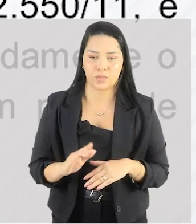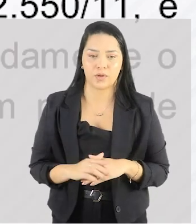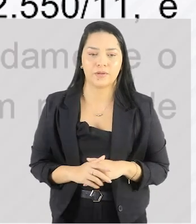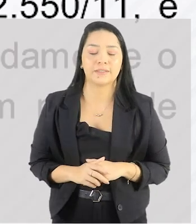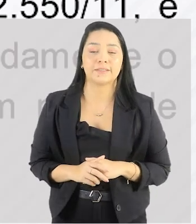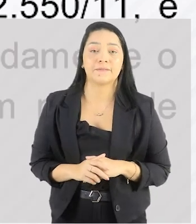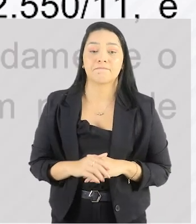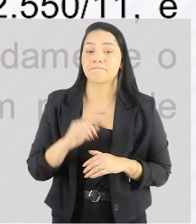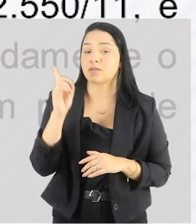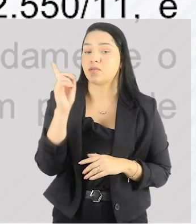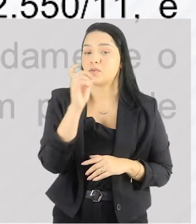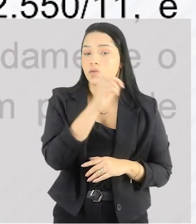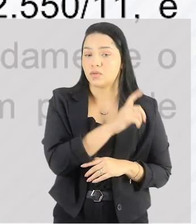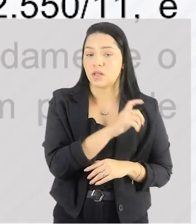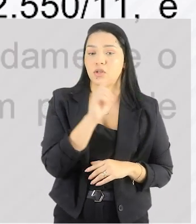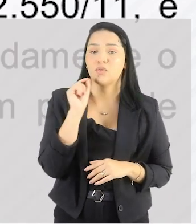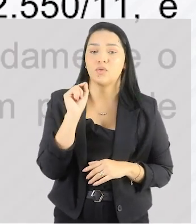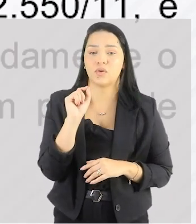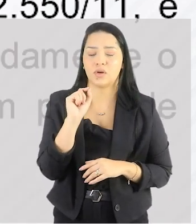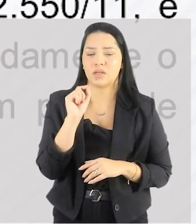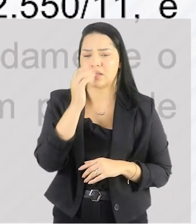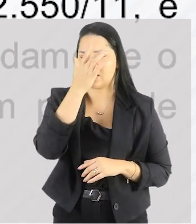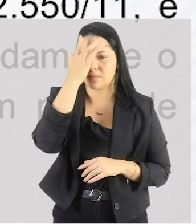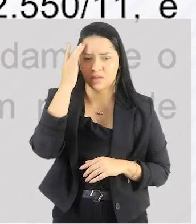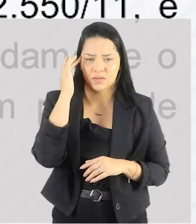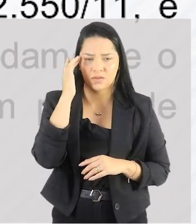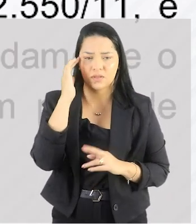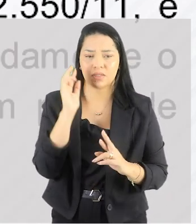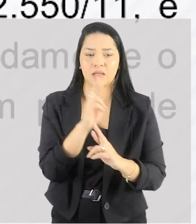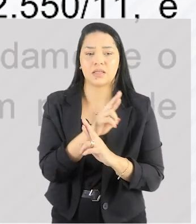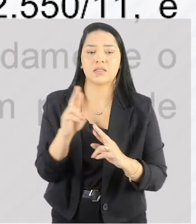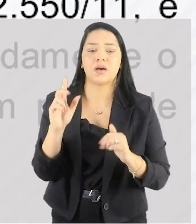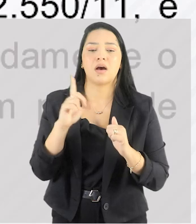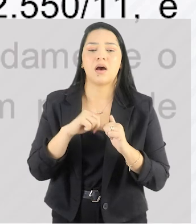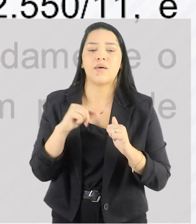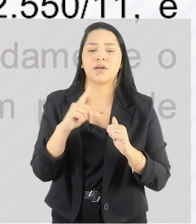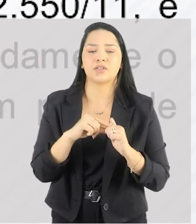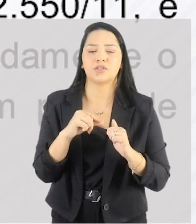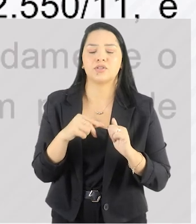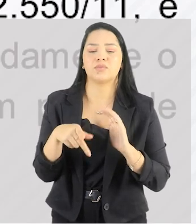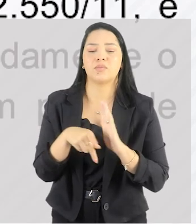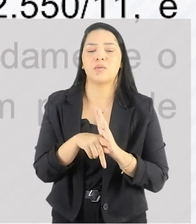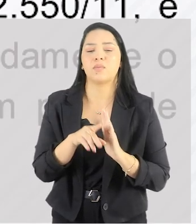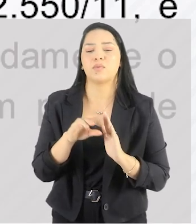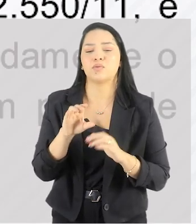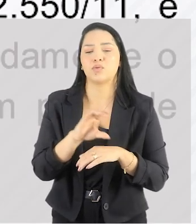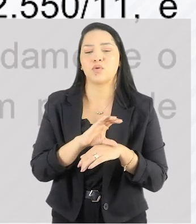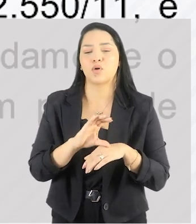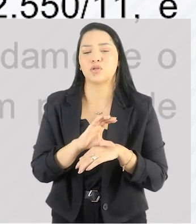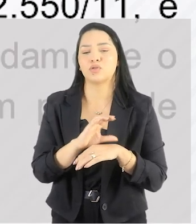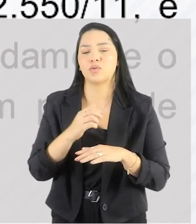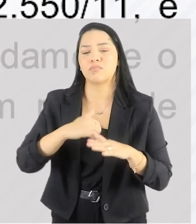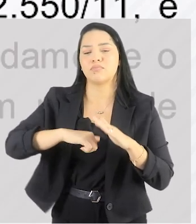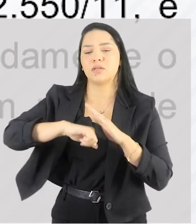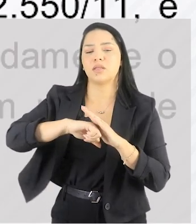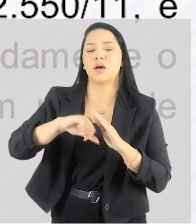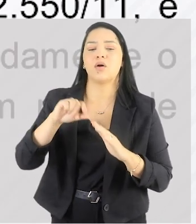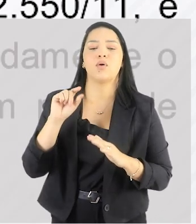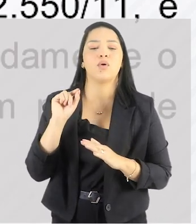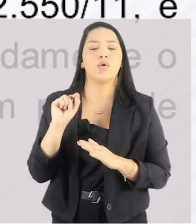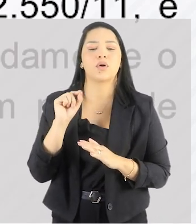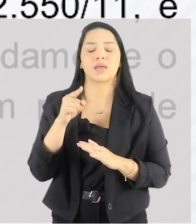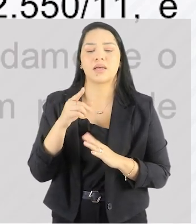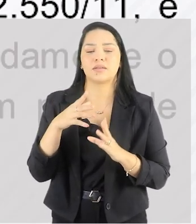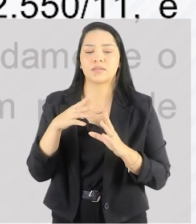concursos públicos. Isso dificultava o enquadramento dos fraudadores em algum artigo específico do